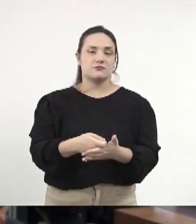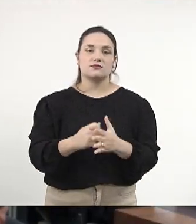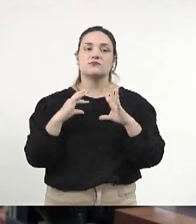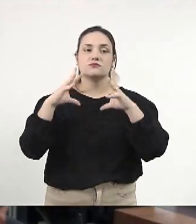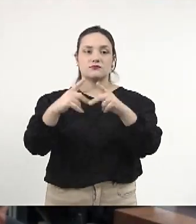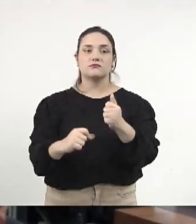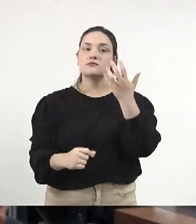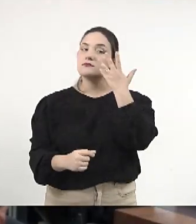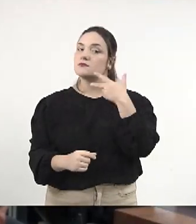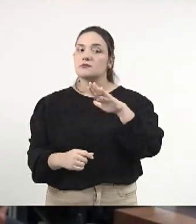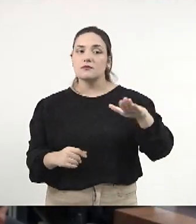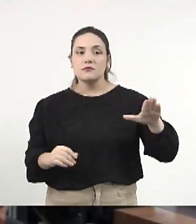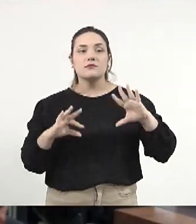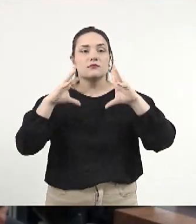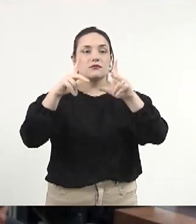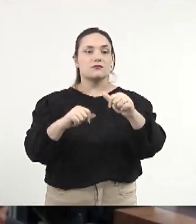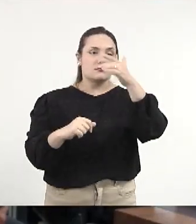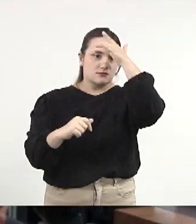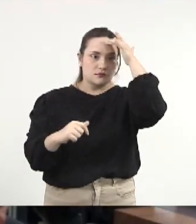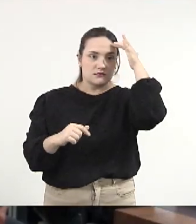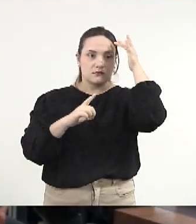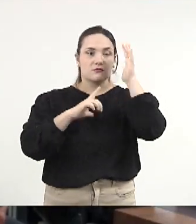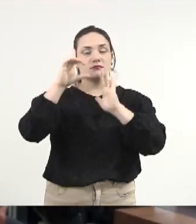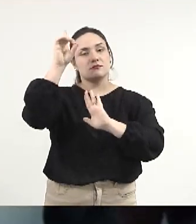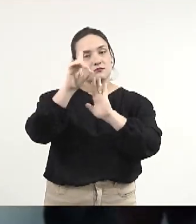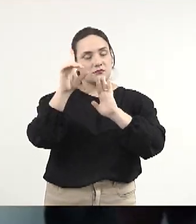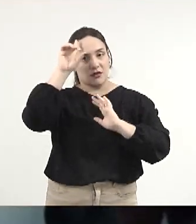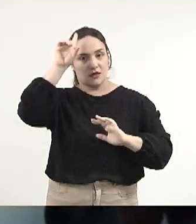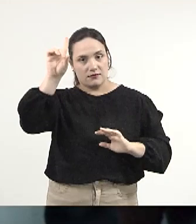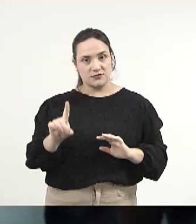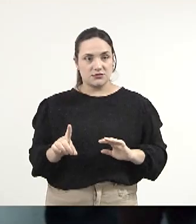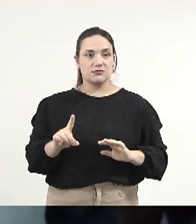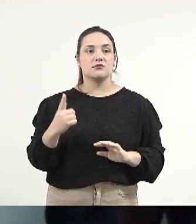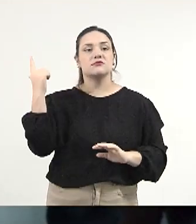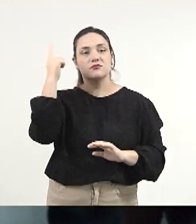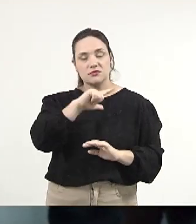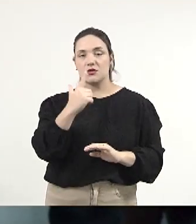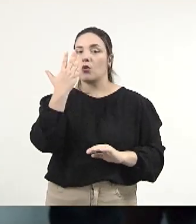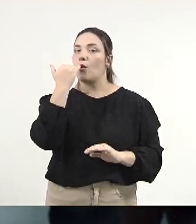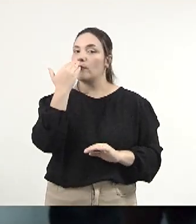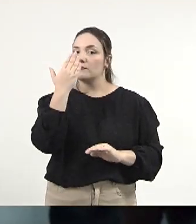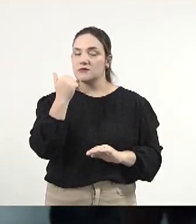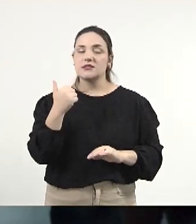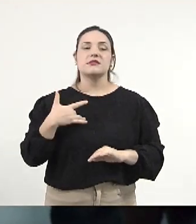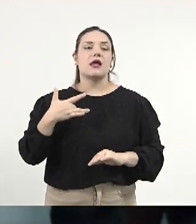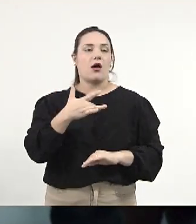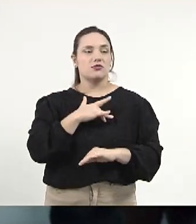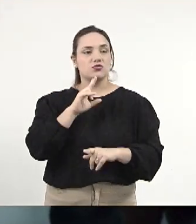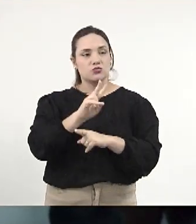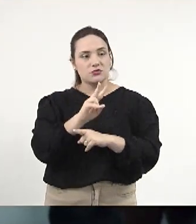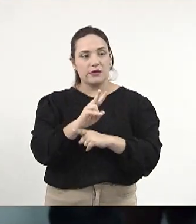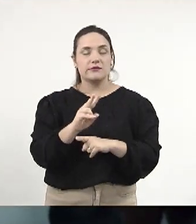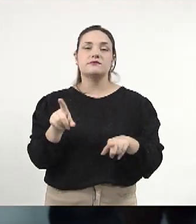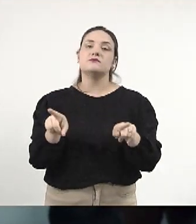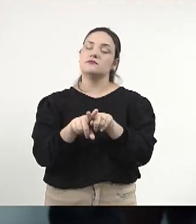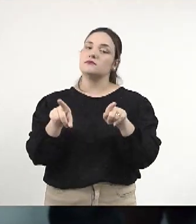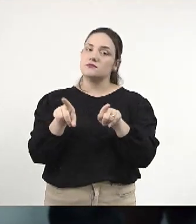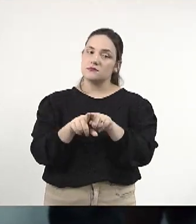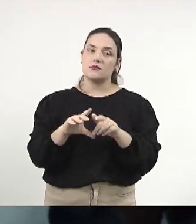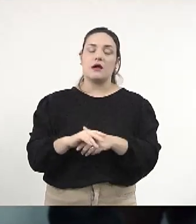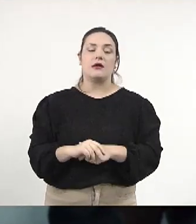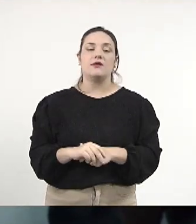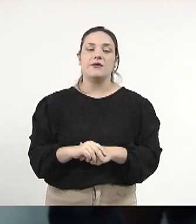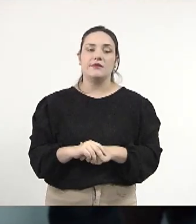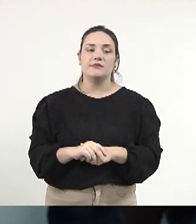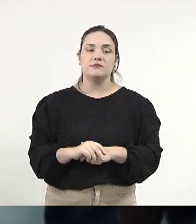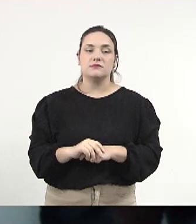as crianças, que todas as pessoas com deficiência tenham acesso a uma alimentação saudável, tenham alimentação